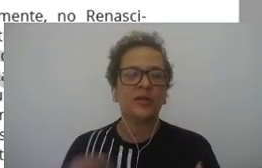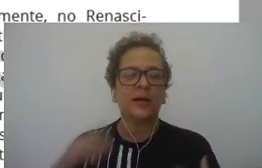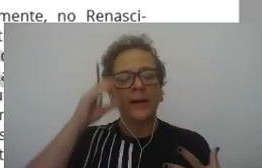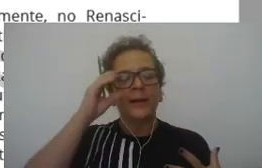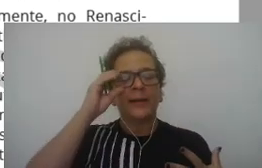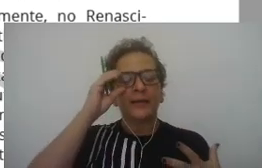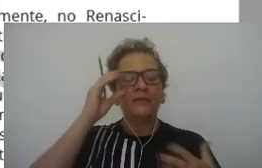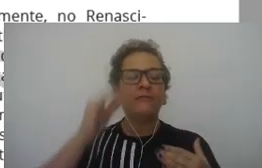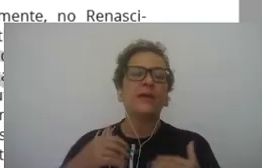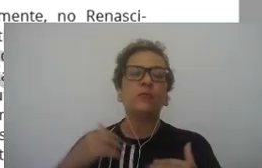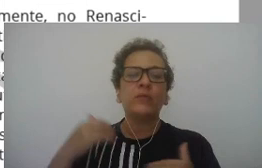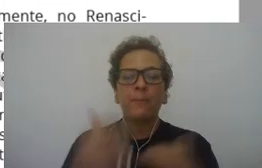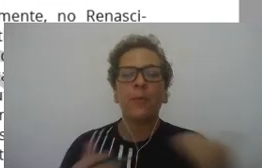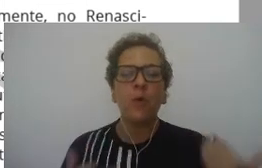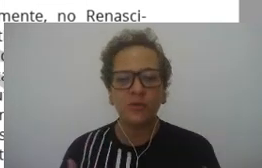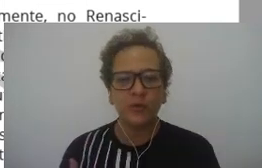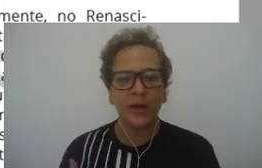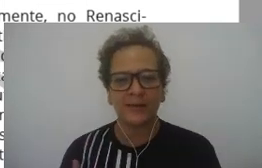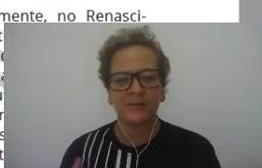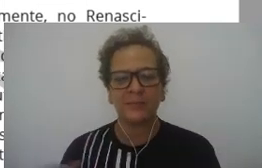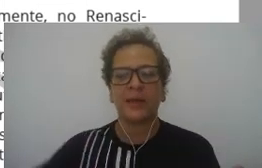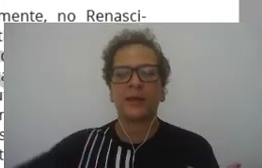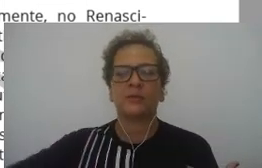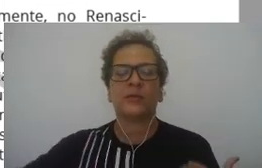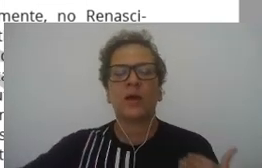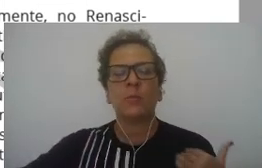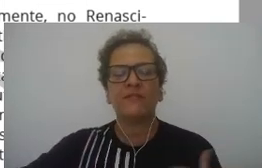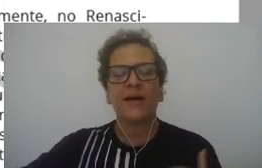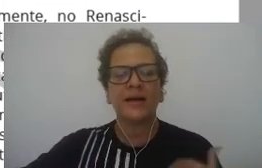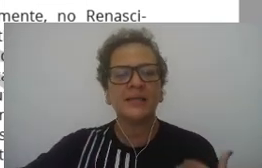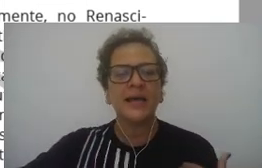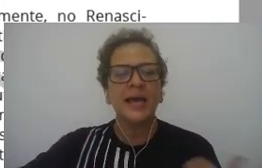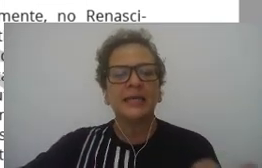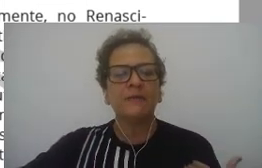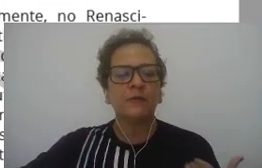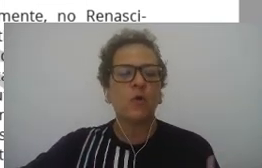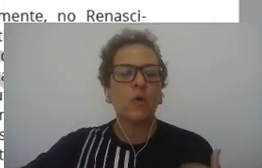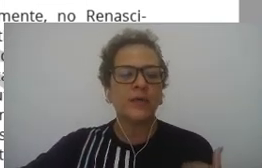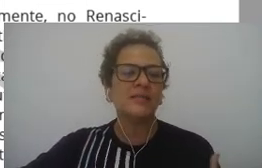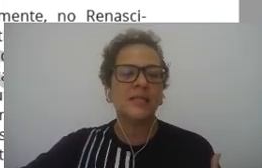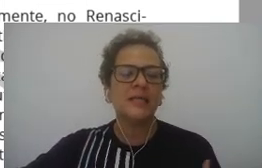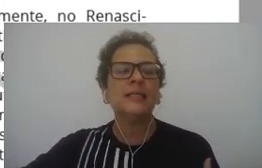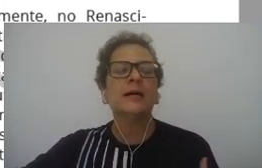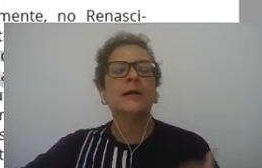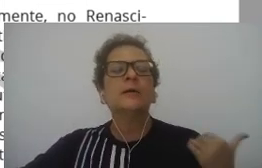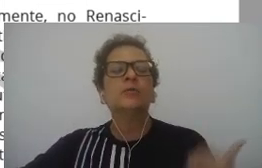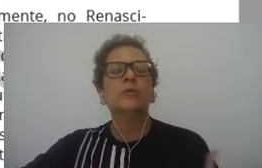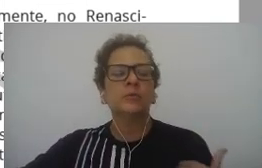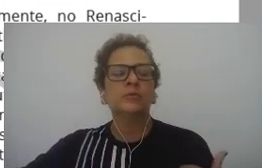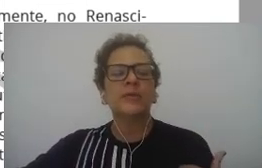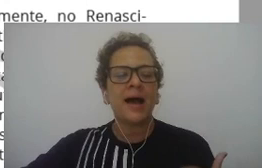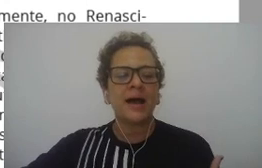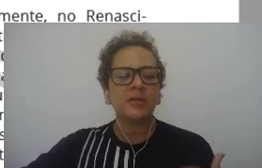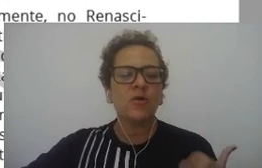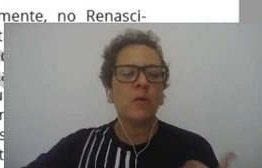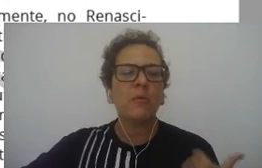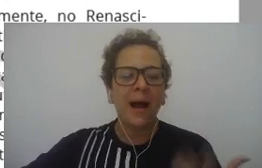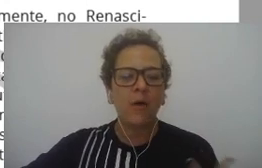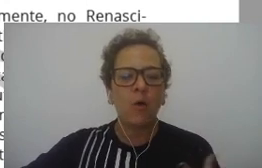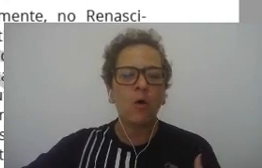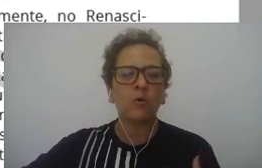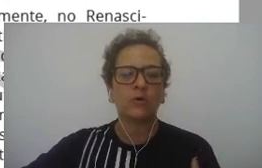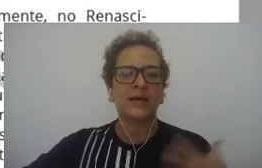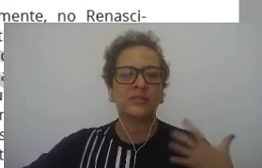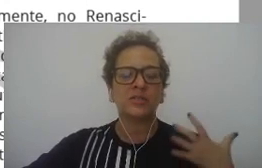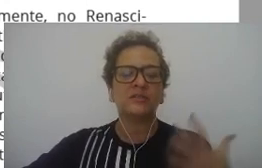artística né que veio depois do renascimento né uma fase que ficou conhecida no mundo da arte